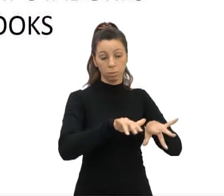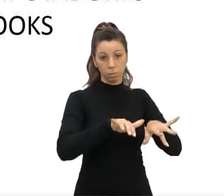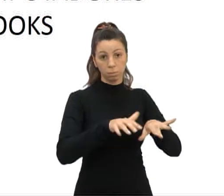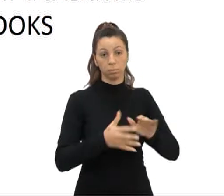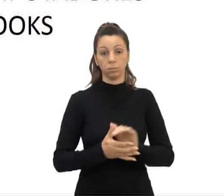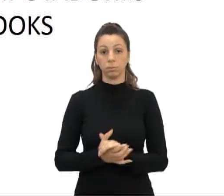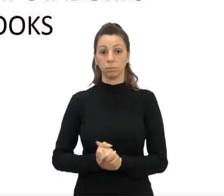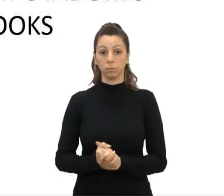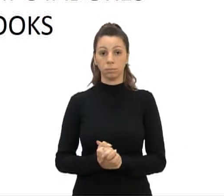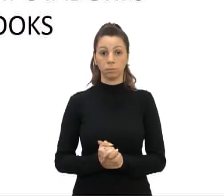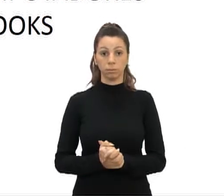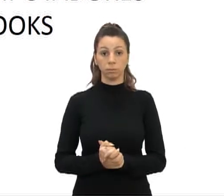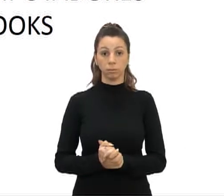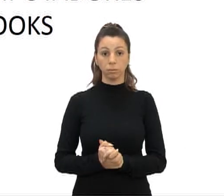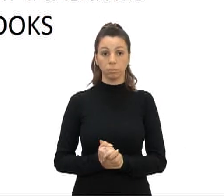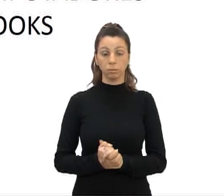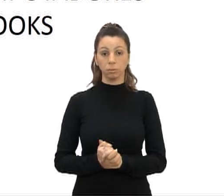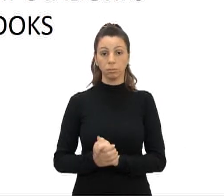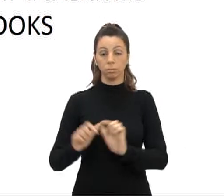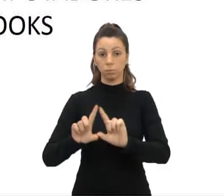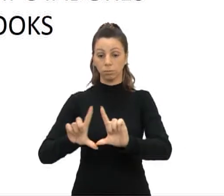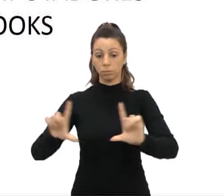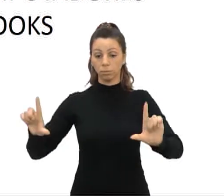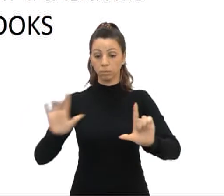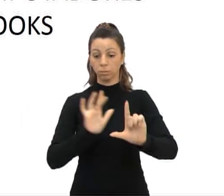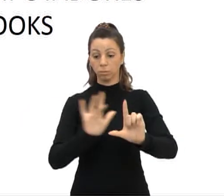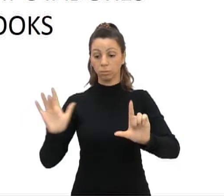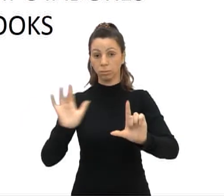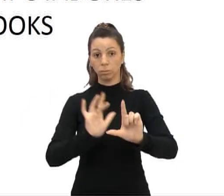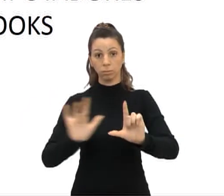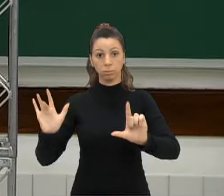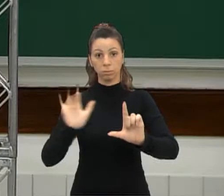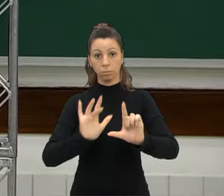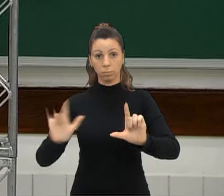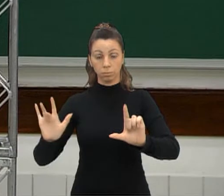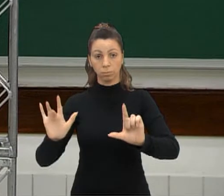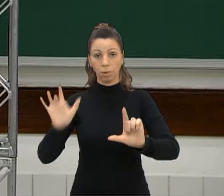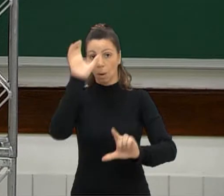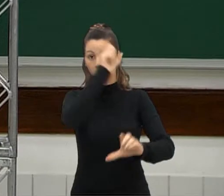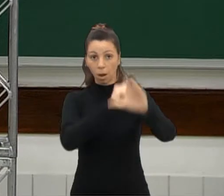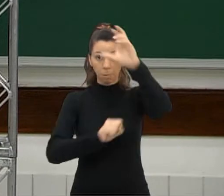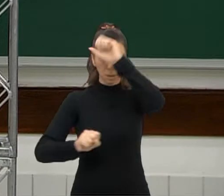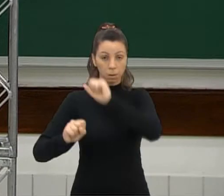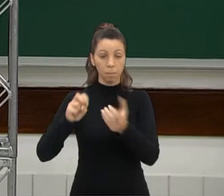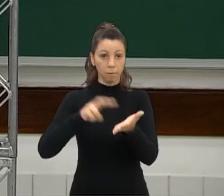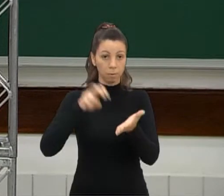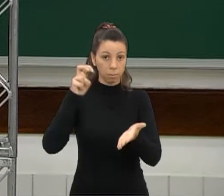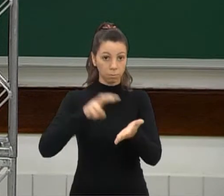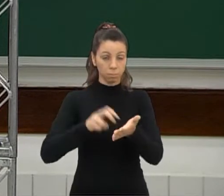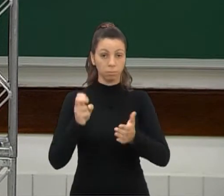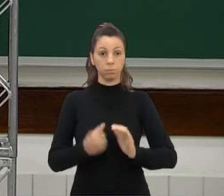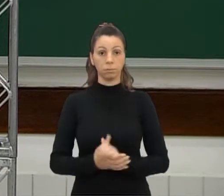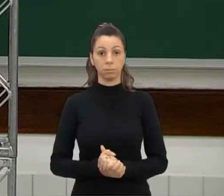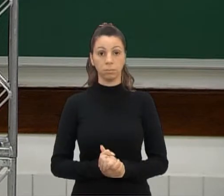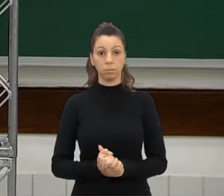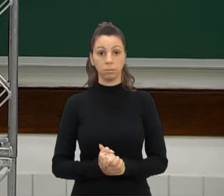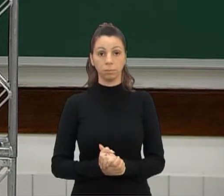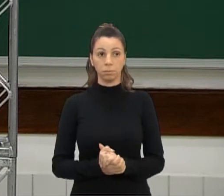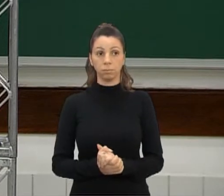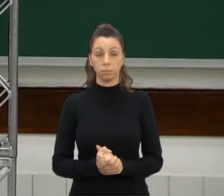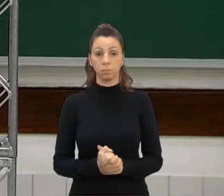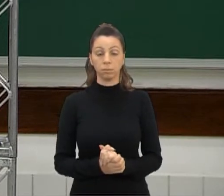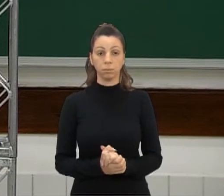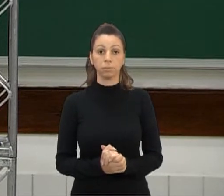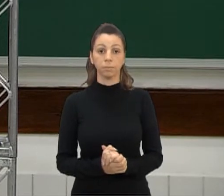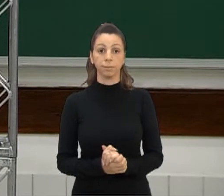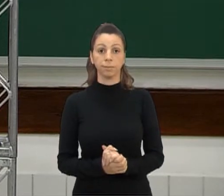também. Tabletas, são os tablets. Beleza? Aprendemos um pouquinho mais de vocabulário, né?